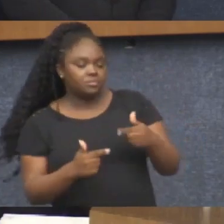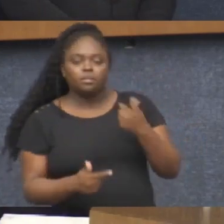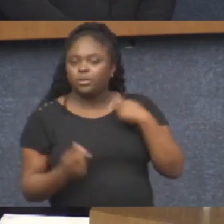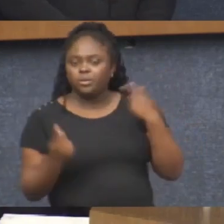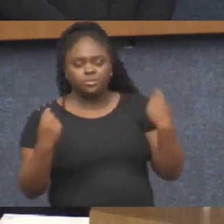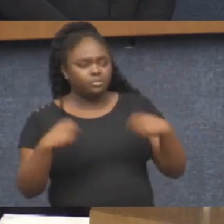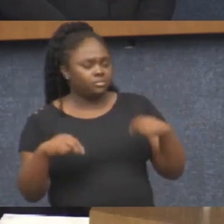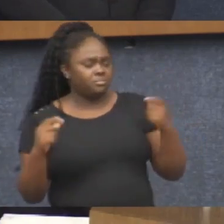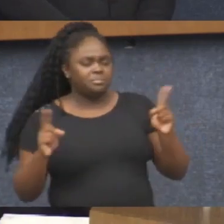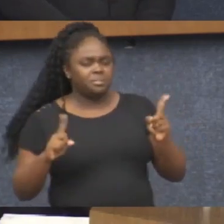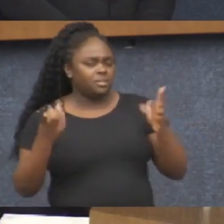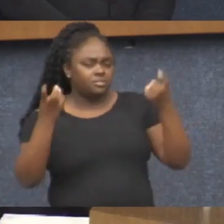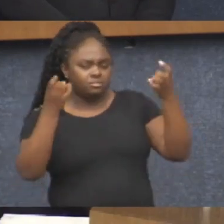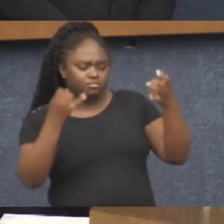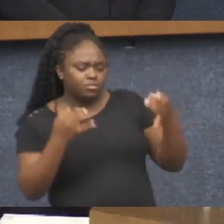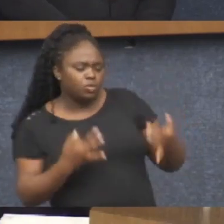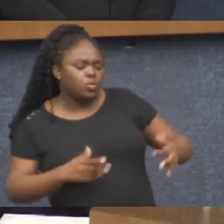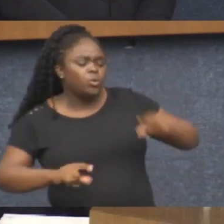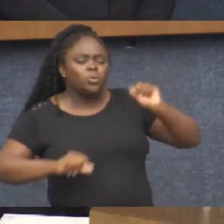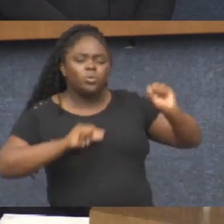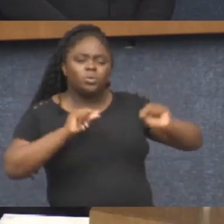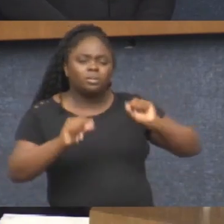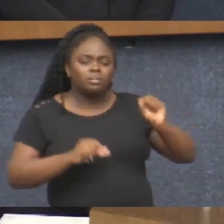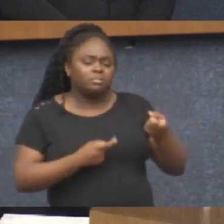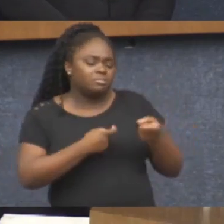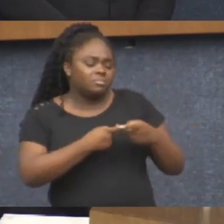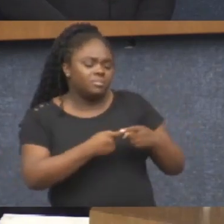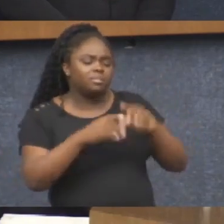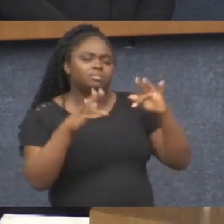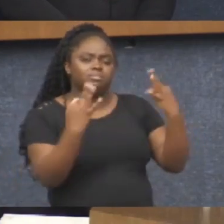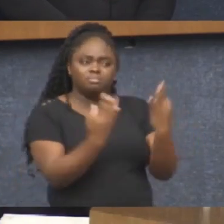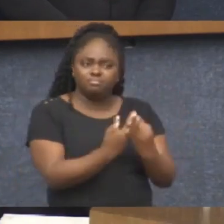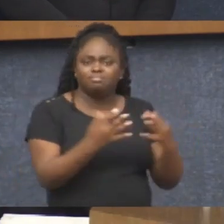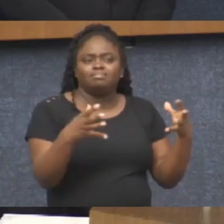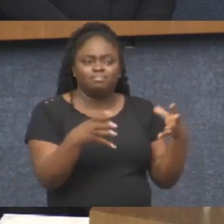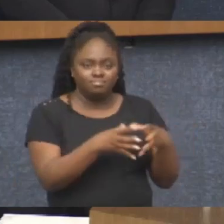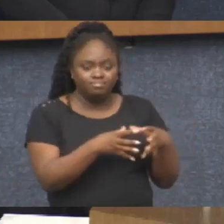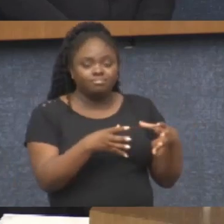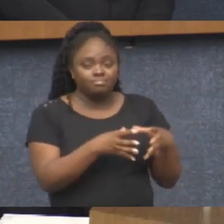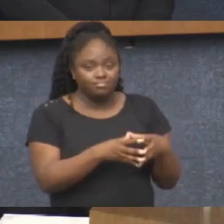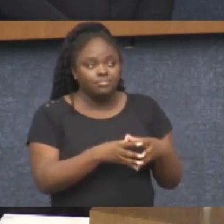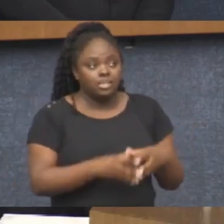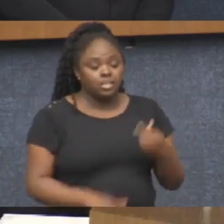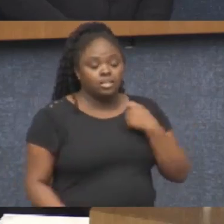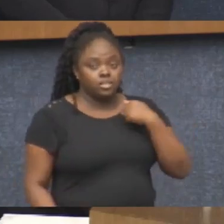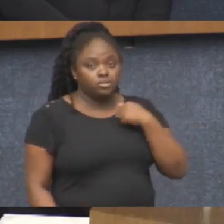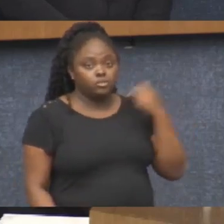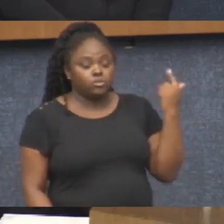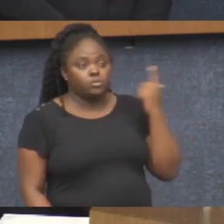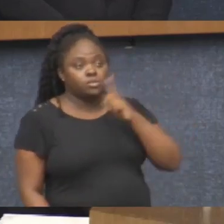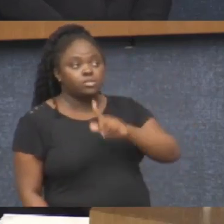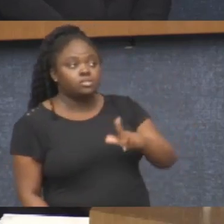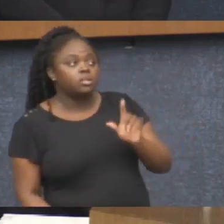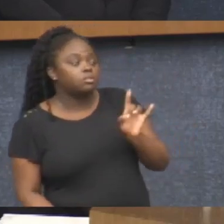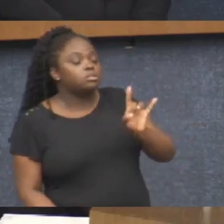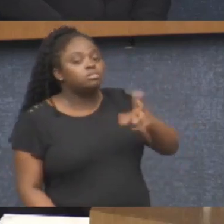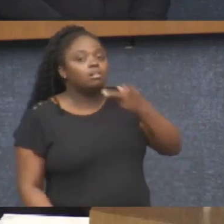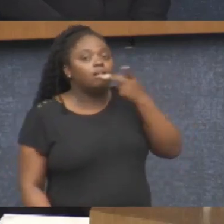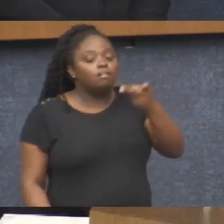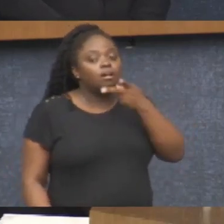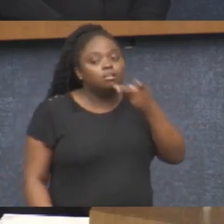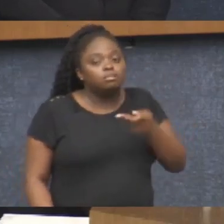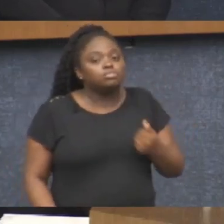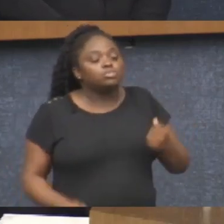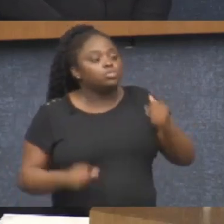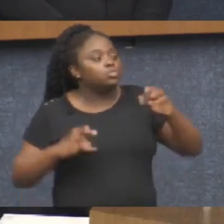eu não precise explicar o que é ser médico de família e comunidade. E que eu consiga, simplesmente falando o